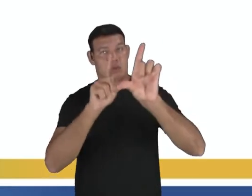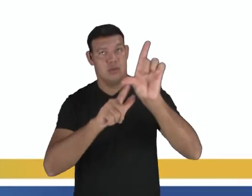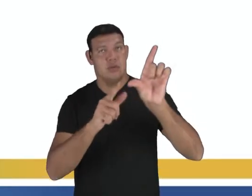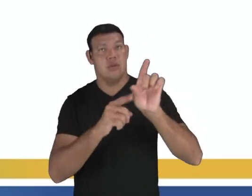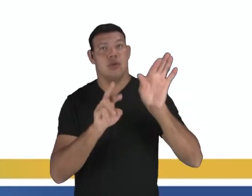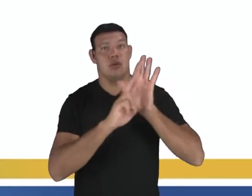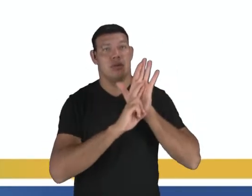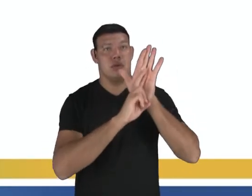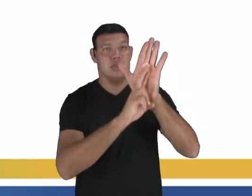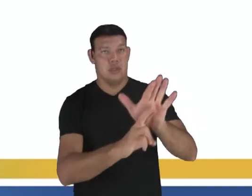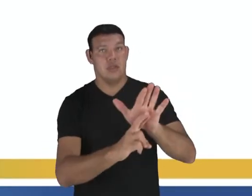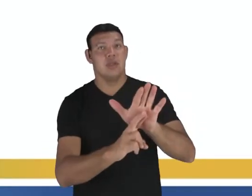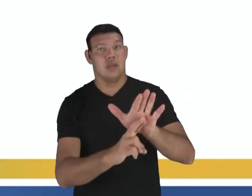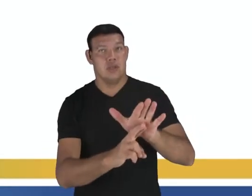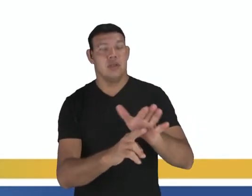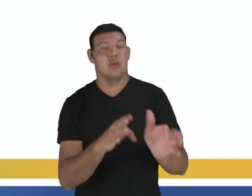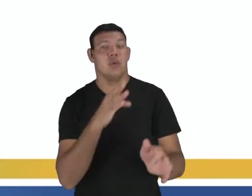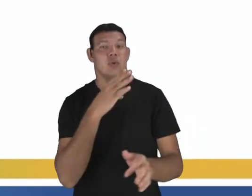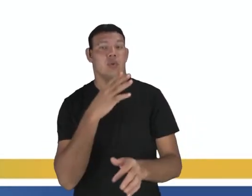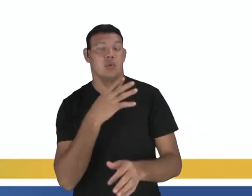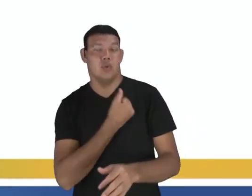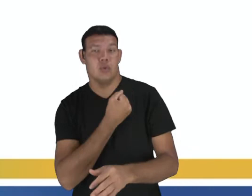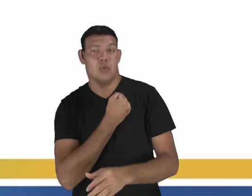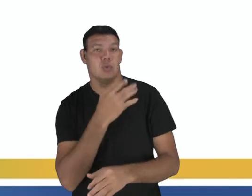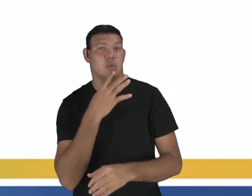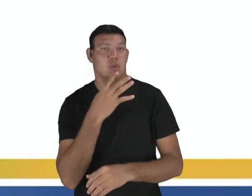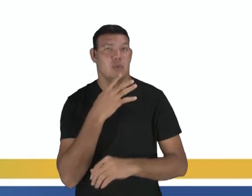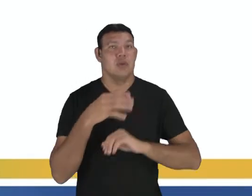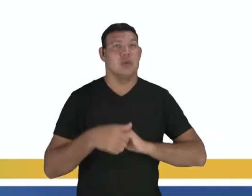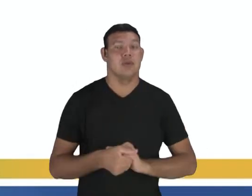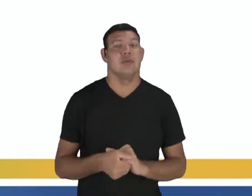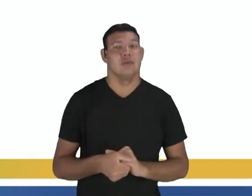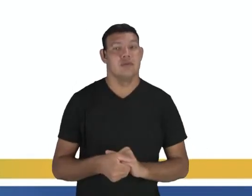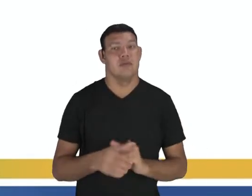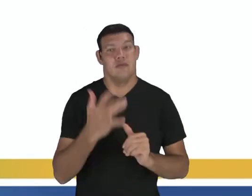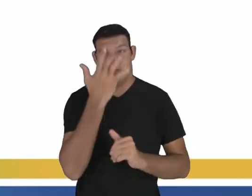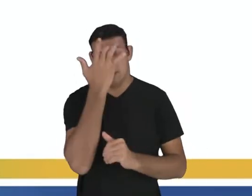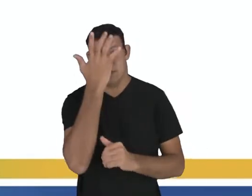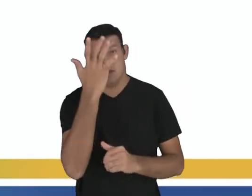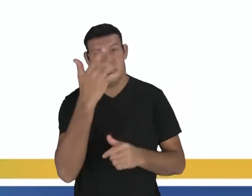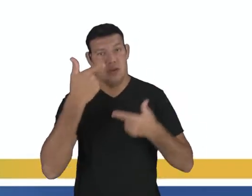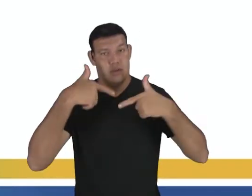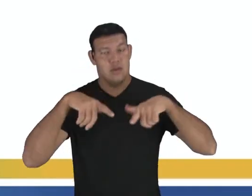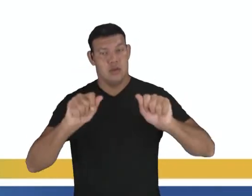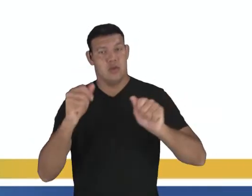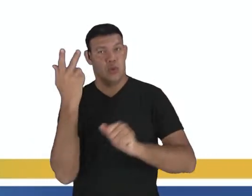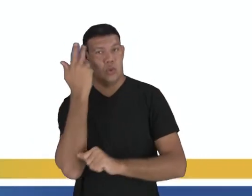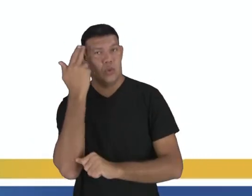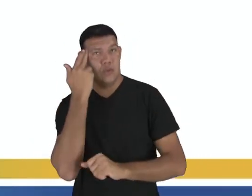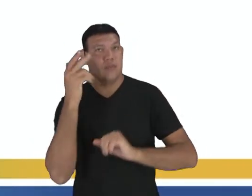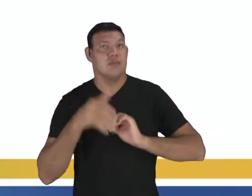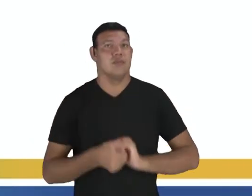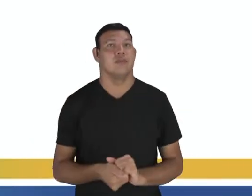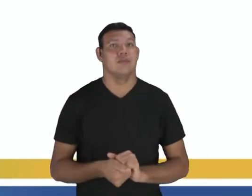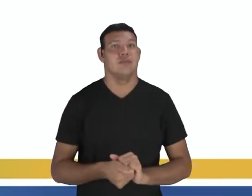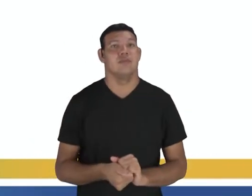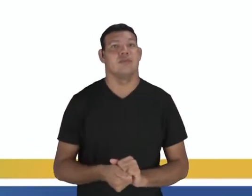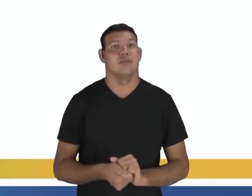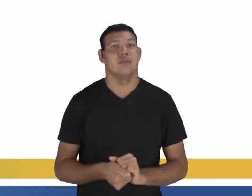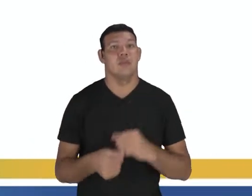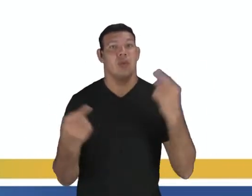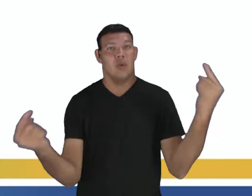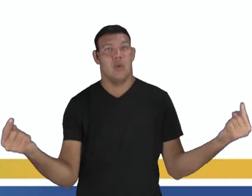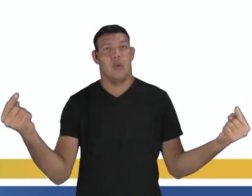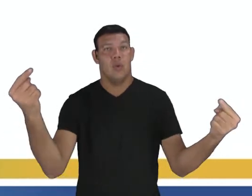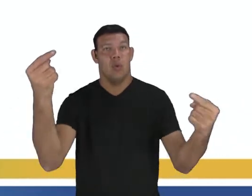comum para a linguagem algébrica. Mas o que seria essa linguagem comum, professora? Por exemplo, o